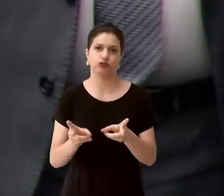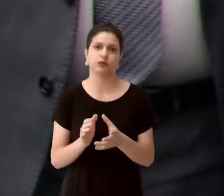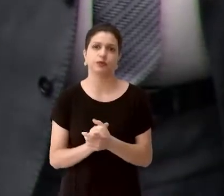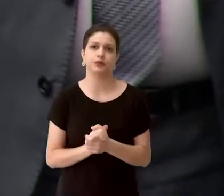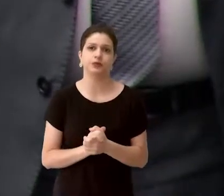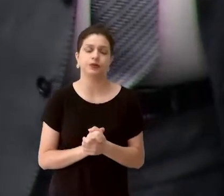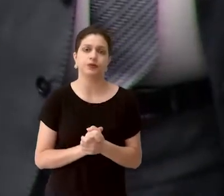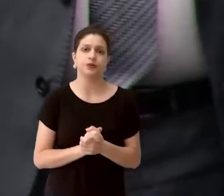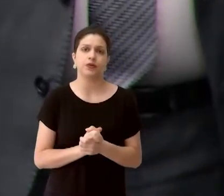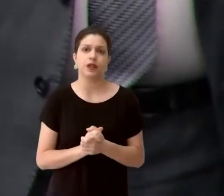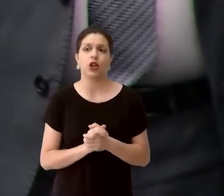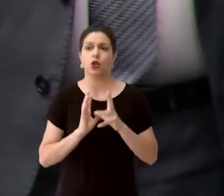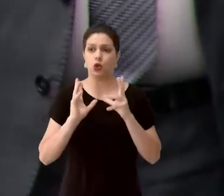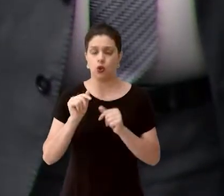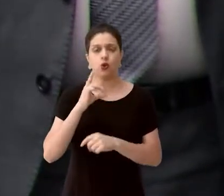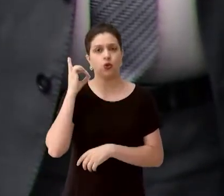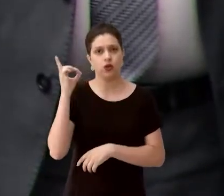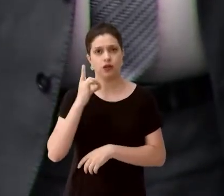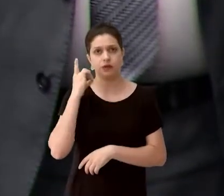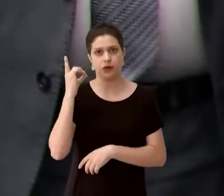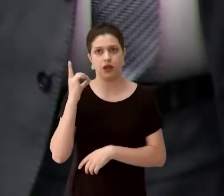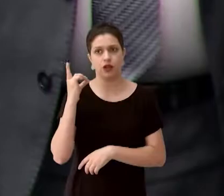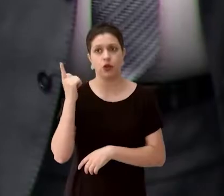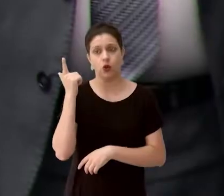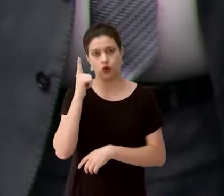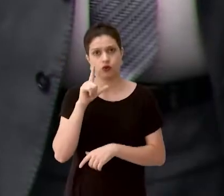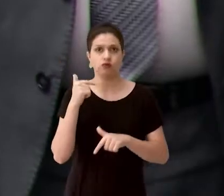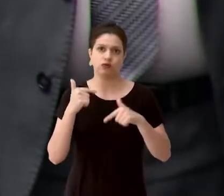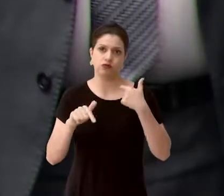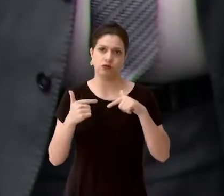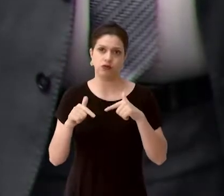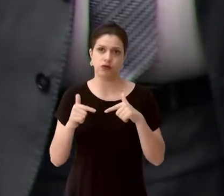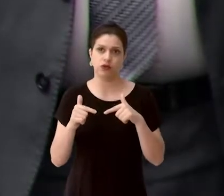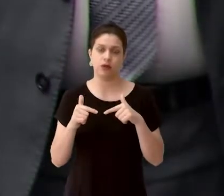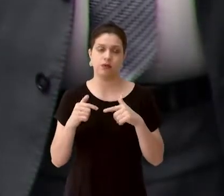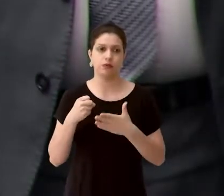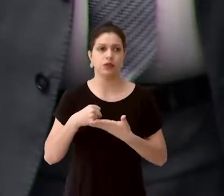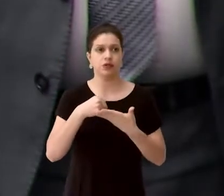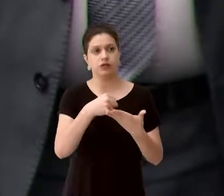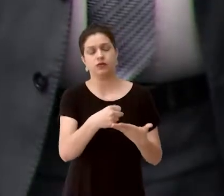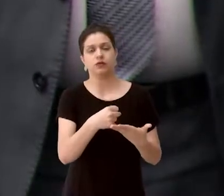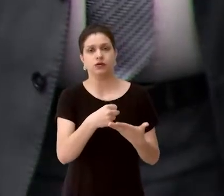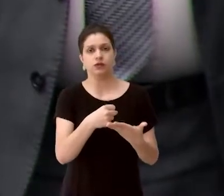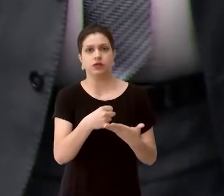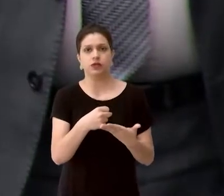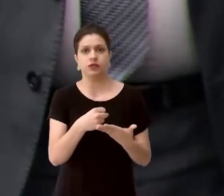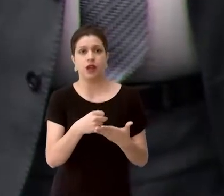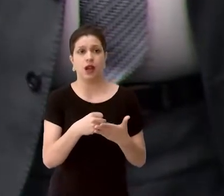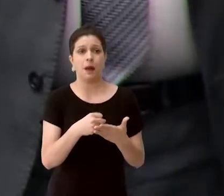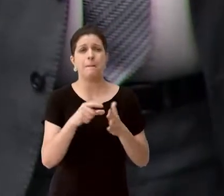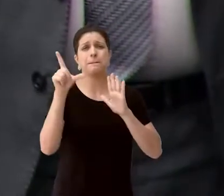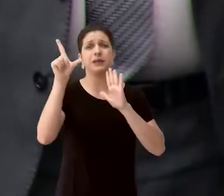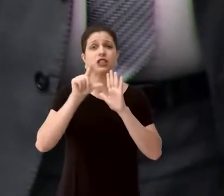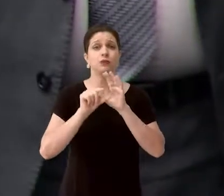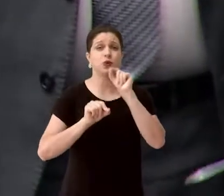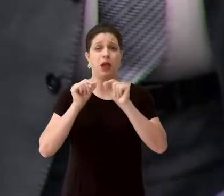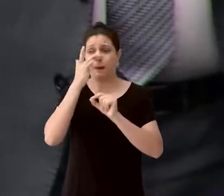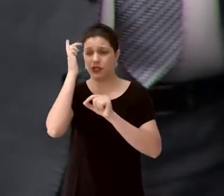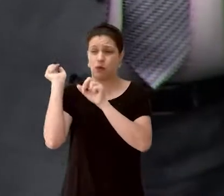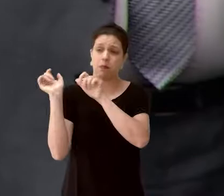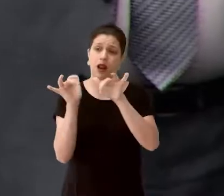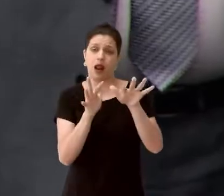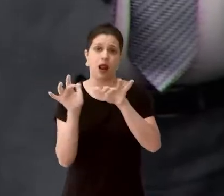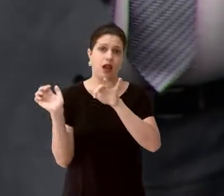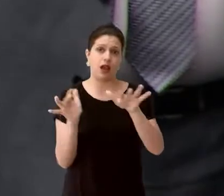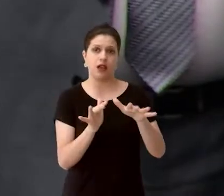necessários e suficientes para que todos os deputados possam efetivamente nos ajudar e